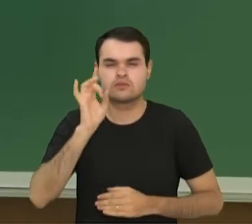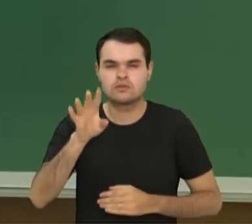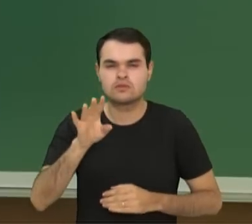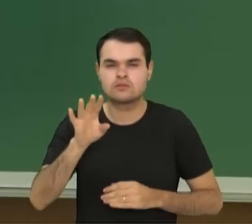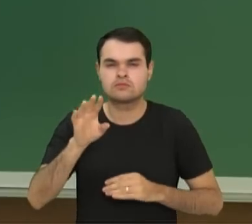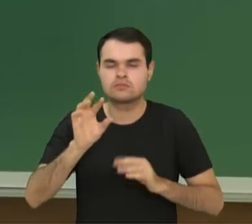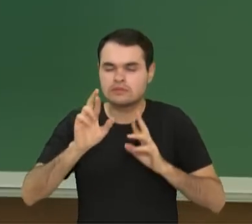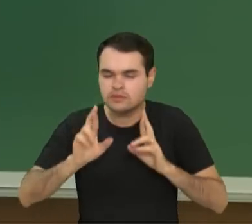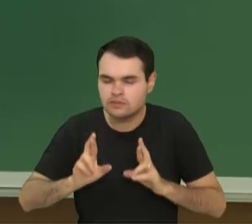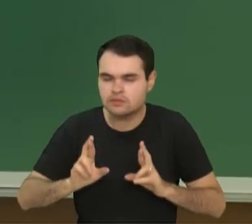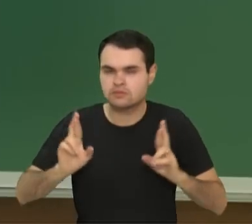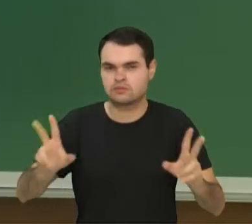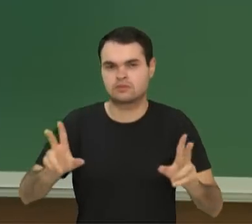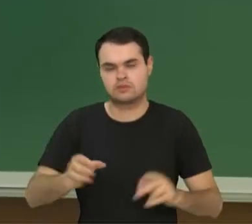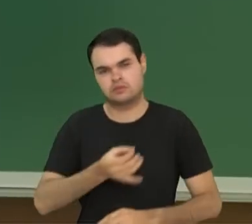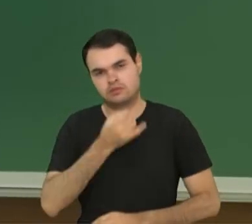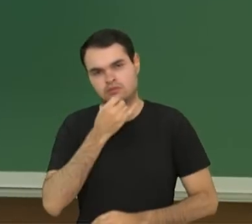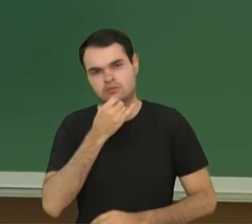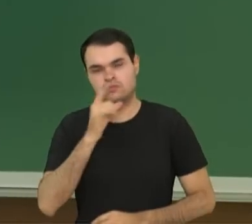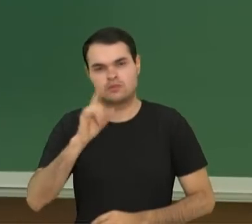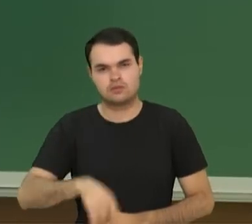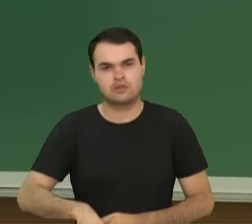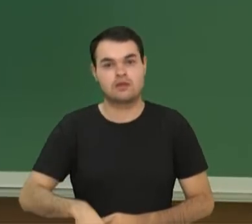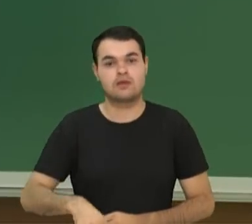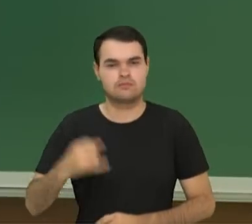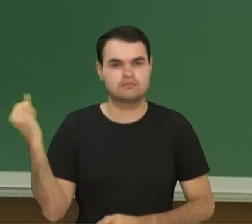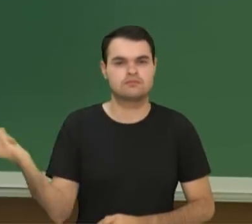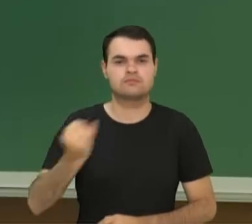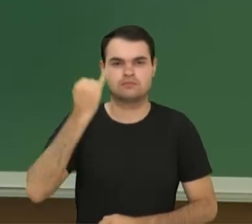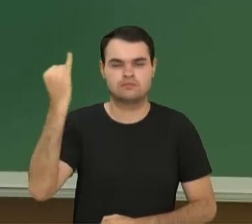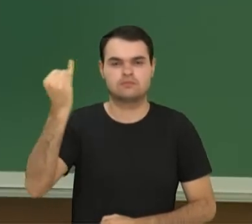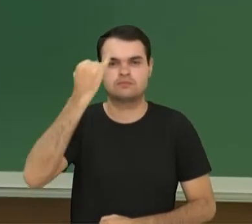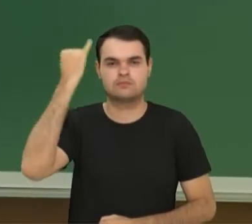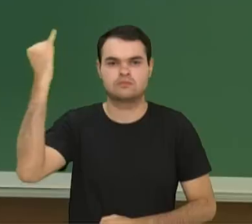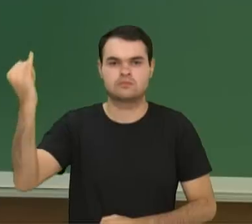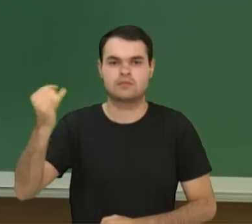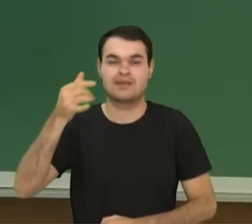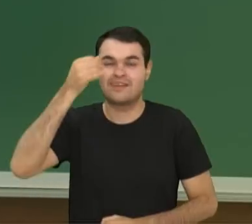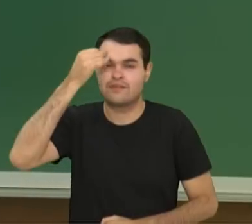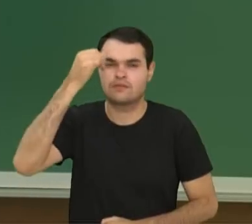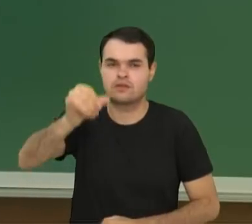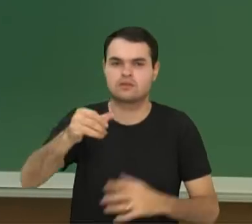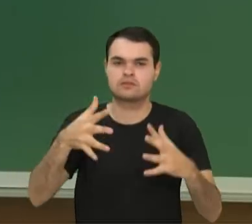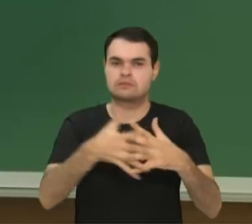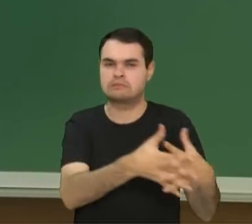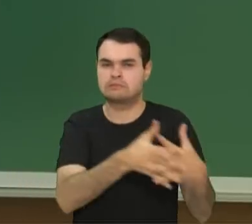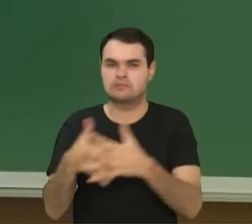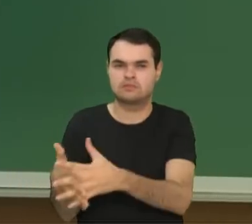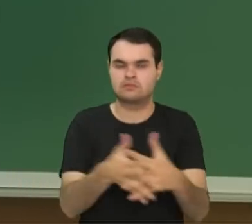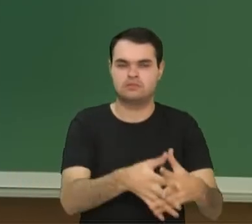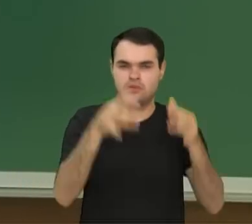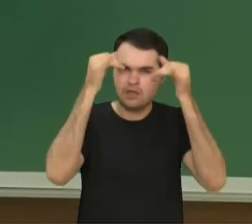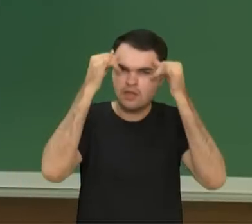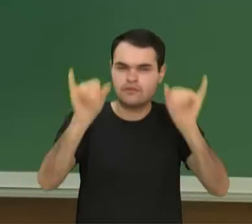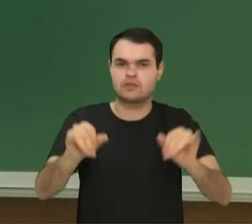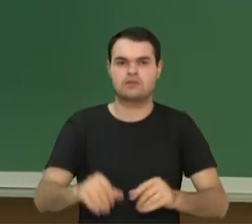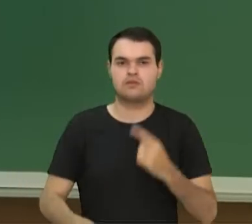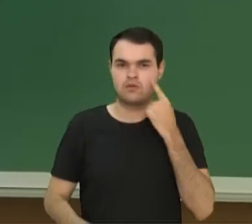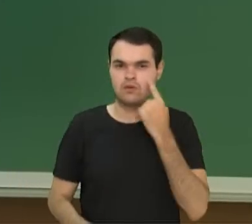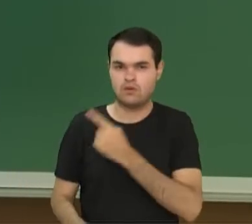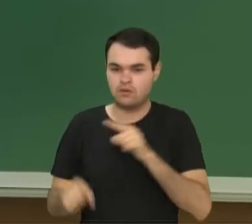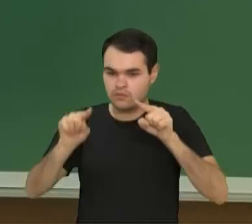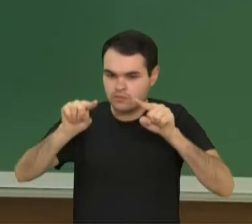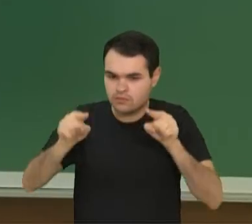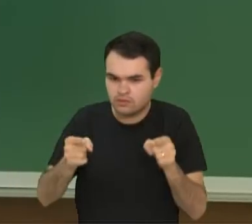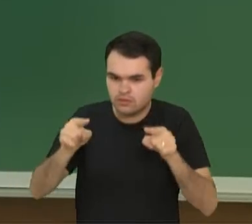uma diferenciação aqui, que é extremamente importante para não haver confusão. Vocês vejam, ó, o parênteses não